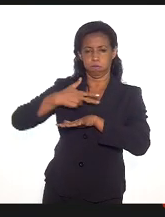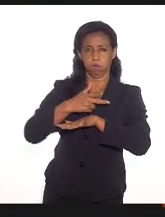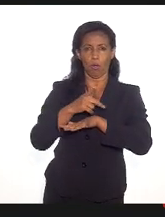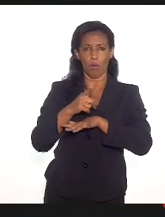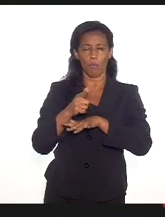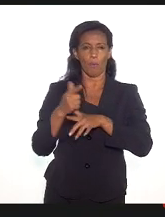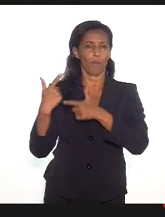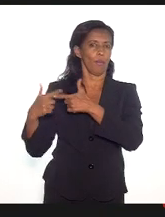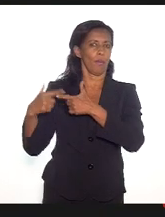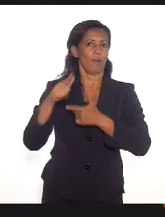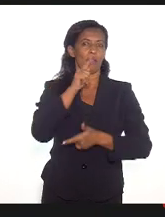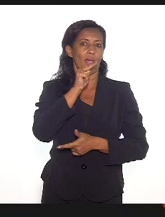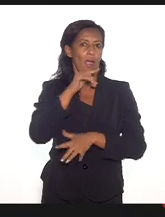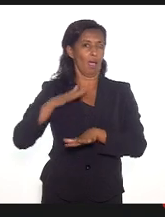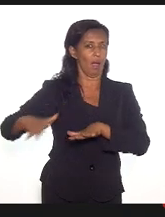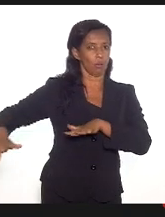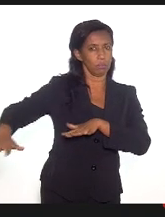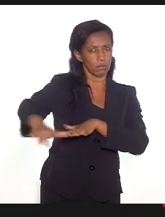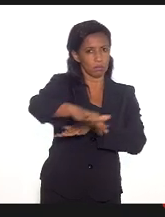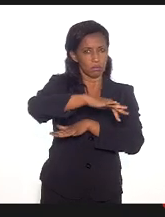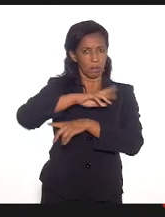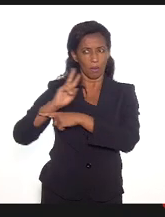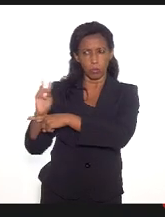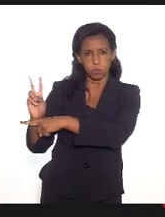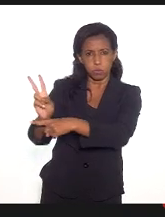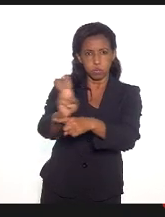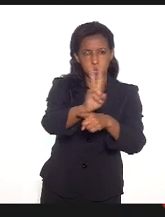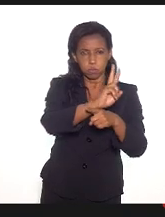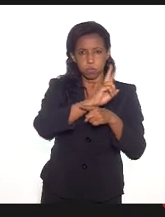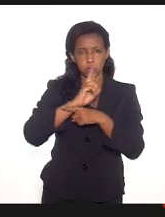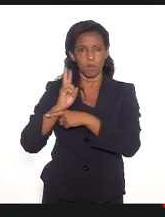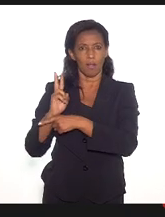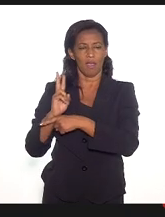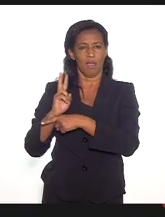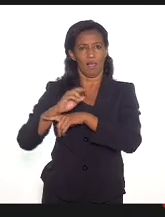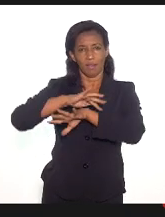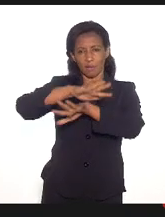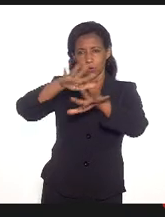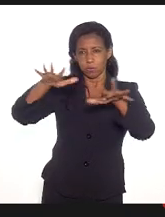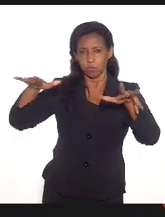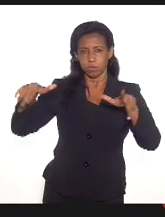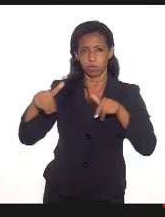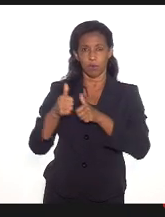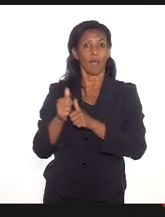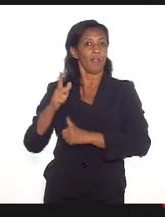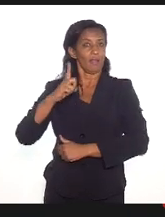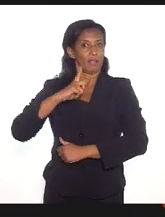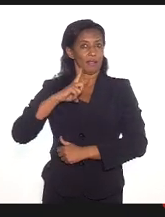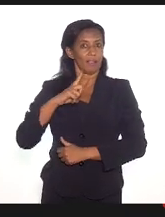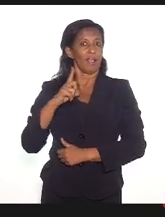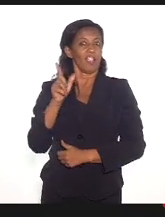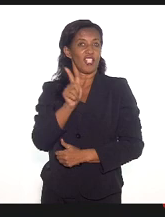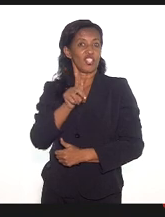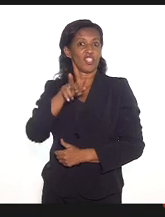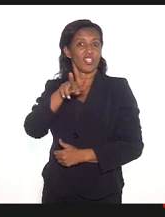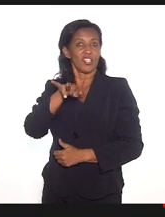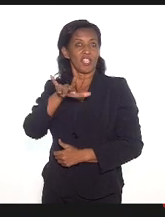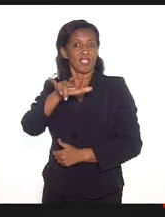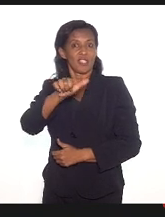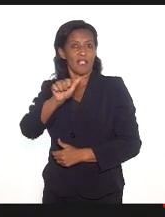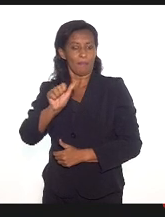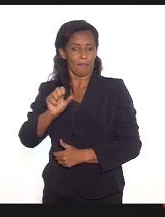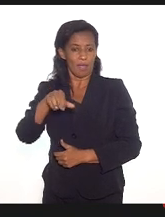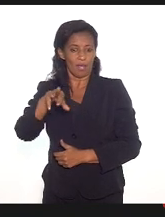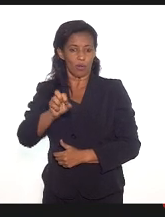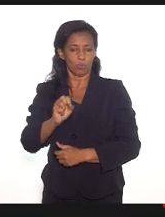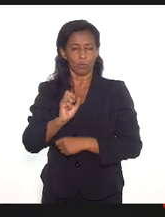águas. Para monitorar essa vasta região, o Sistema de Gerenciamento da Amazônia Azul, o SISGAAS,